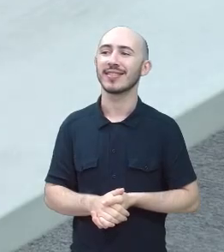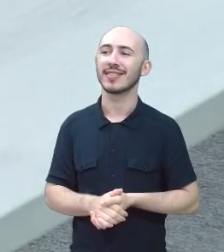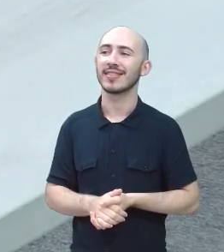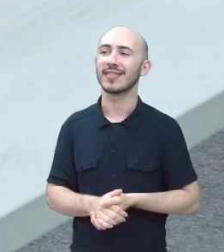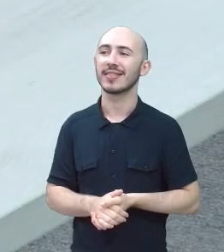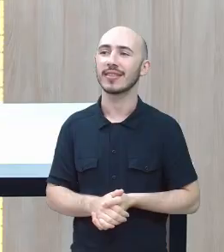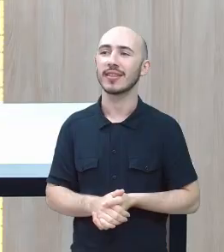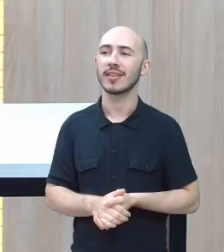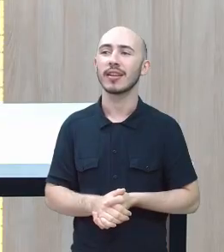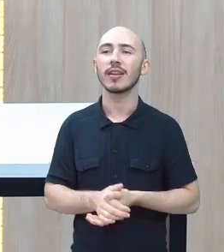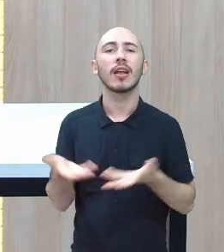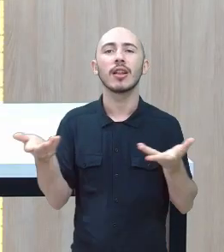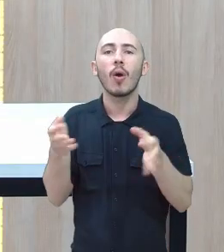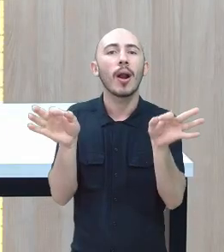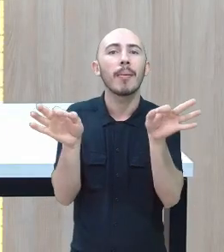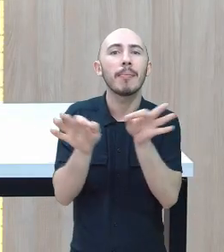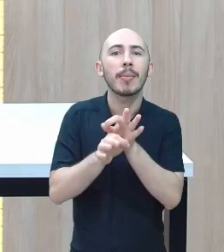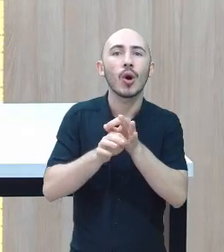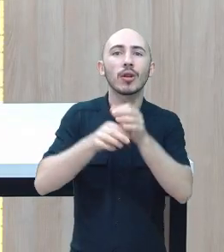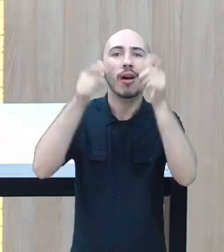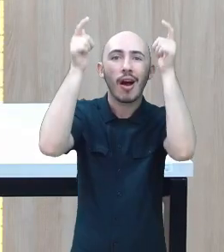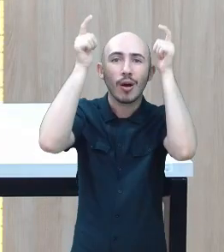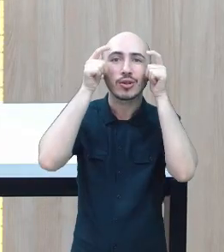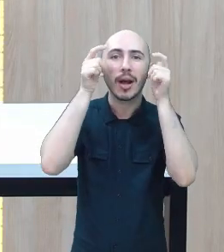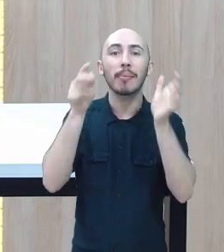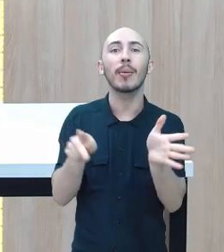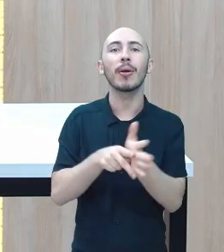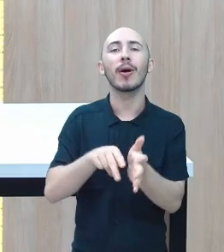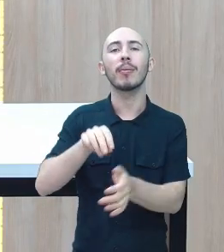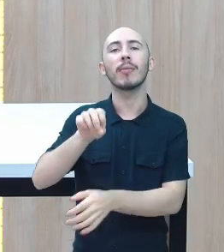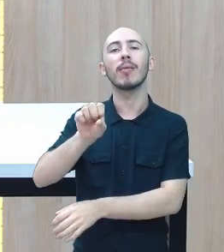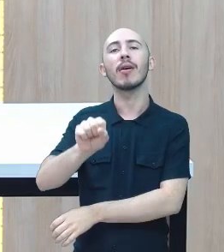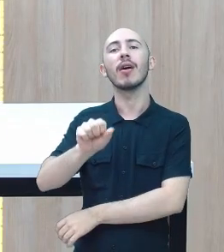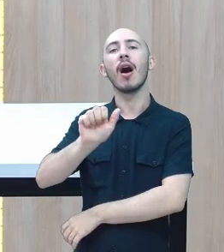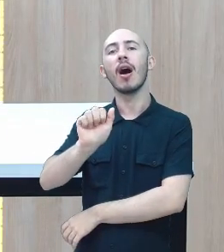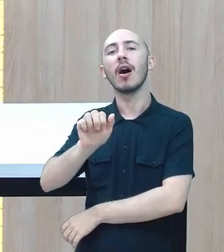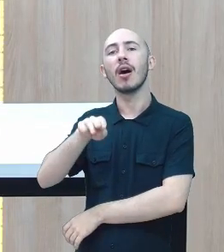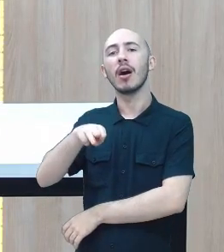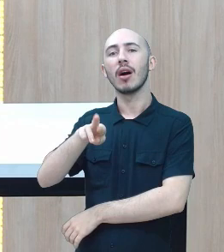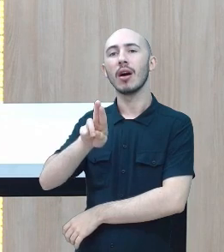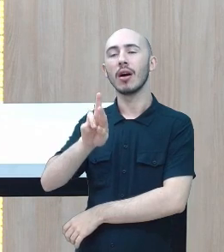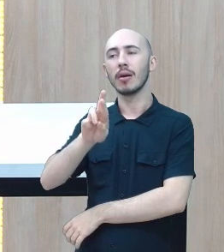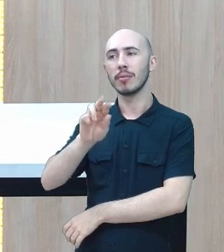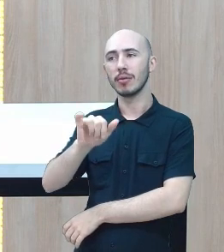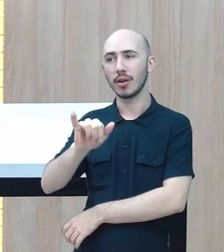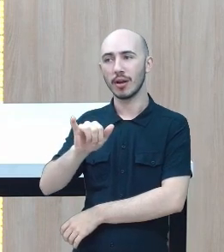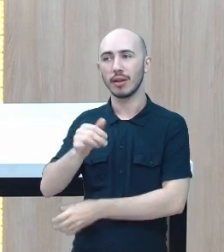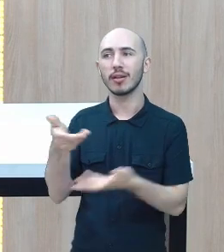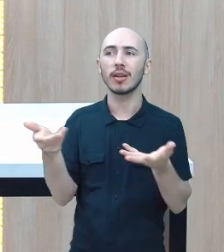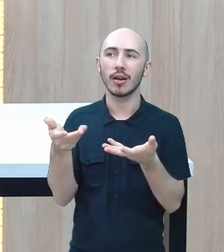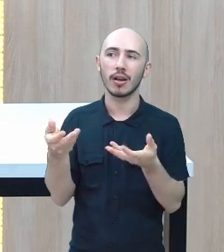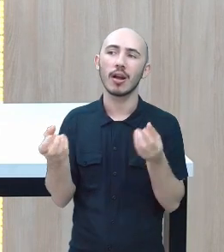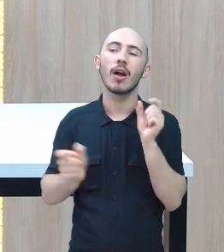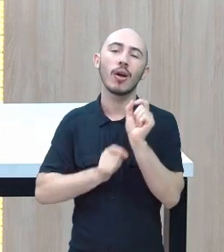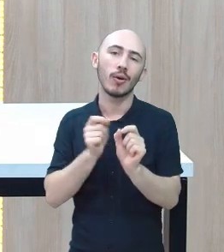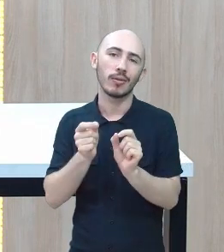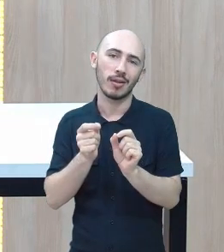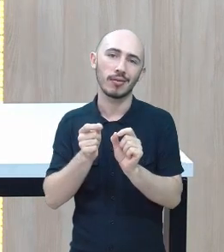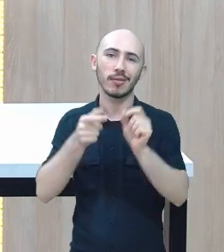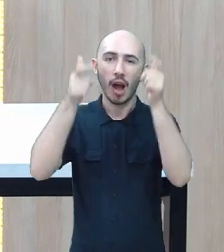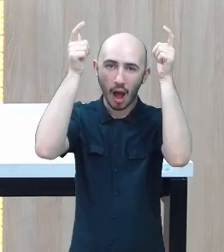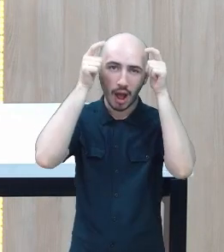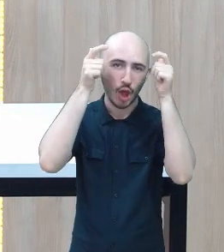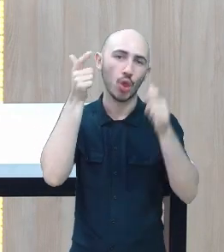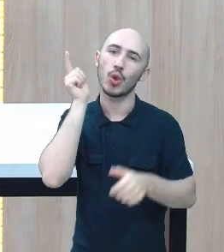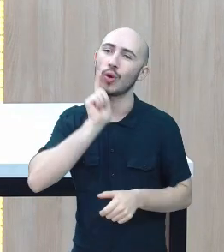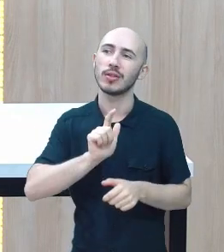Pronto, está feito o seu chapéu de samurai. Infelizmente, eu não consegui um papel maior que desse na minha cabeça,